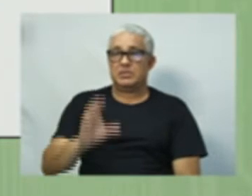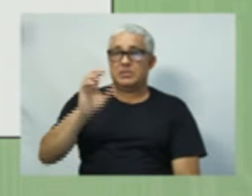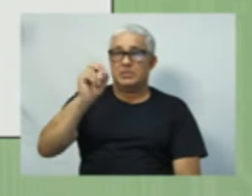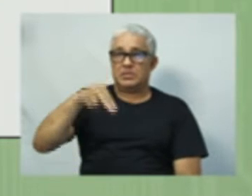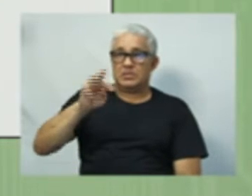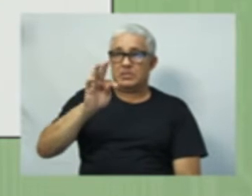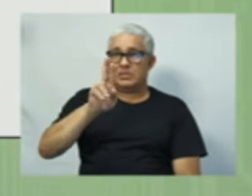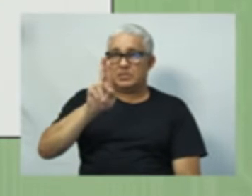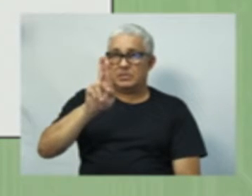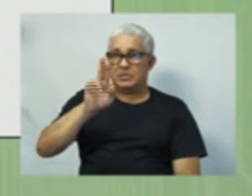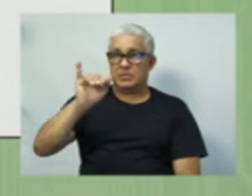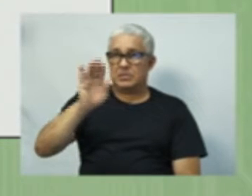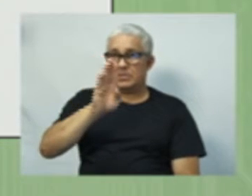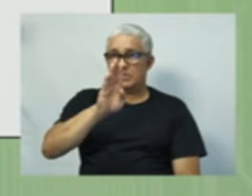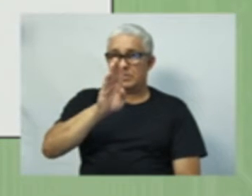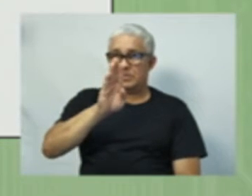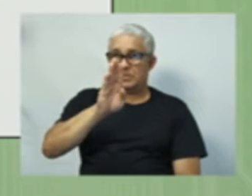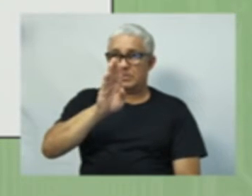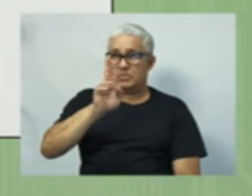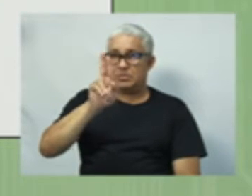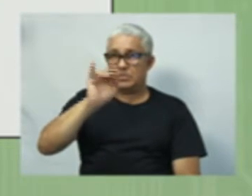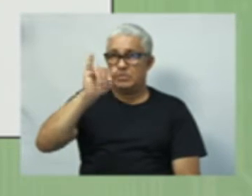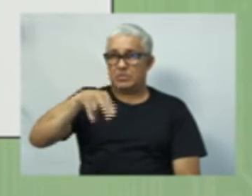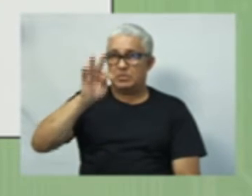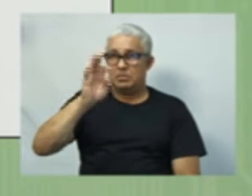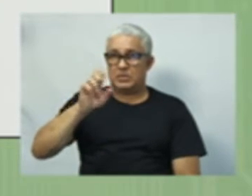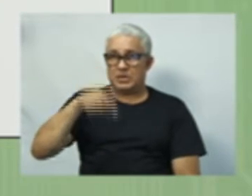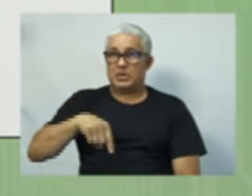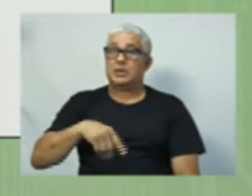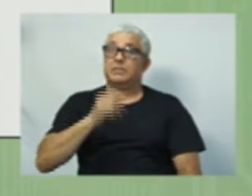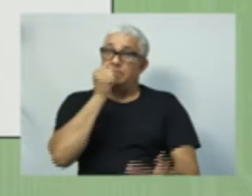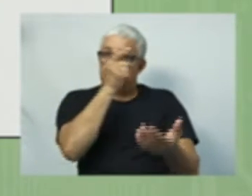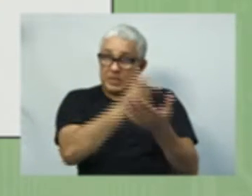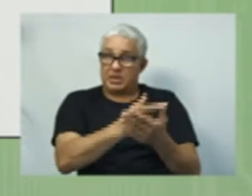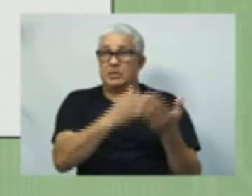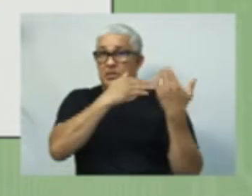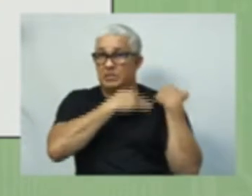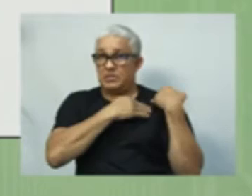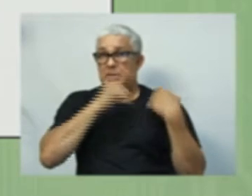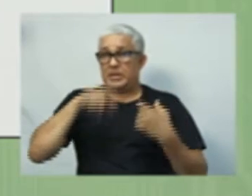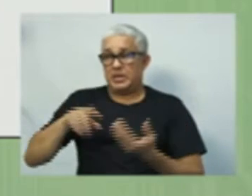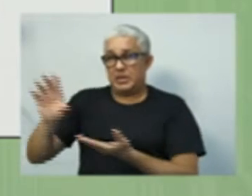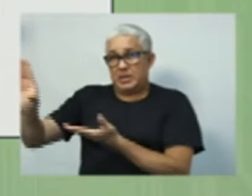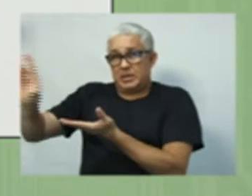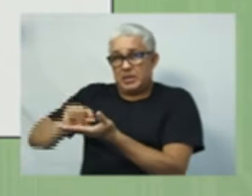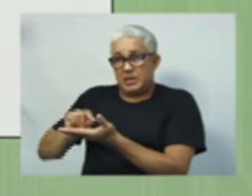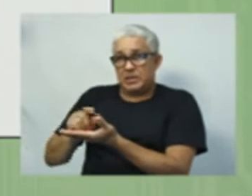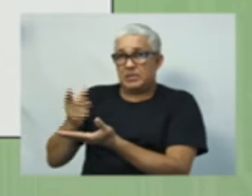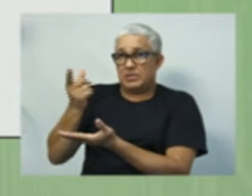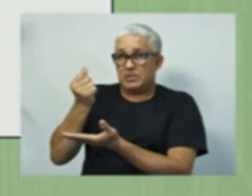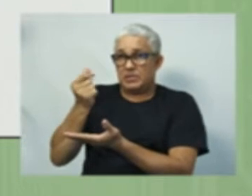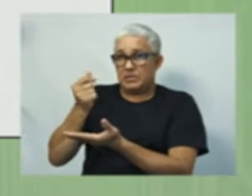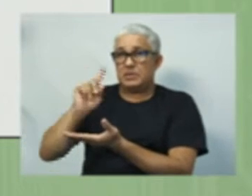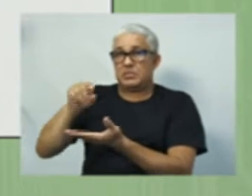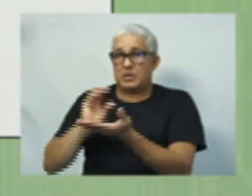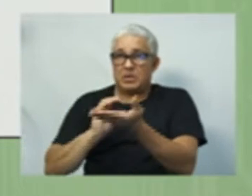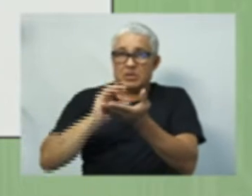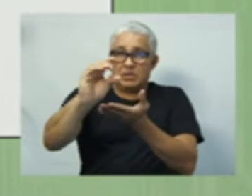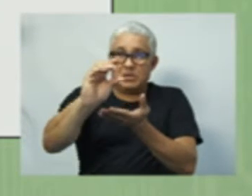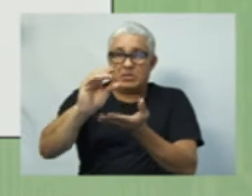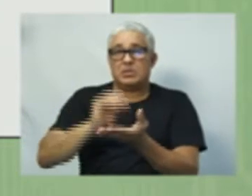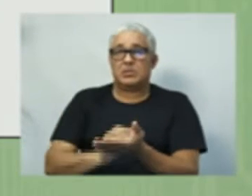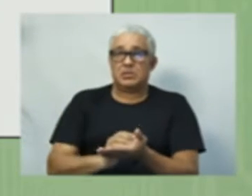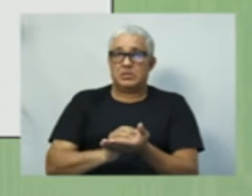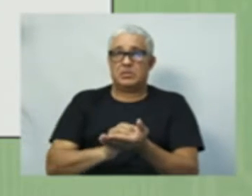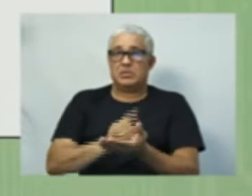quem paga. O responsável é quem arrecada o dinheiro e repassa para